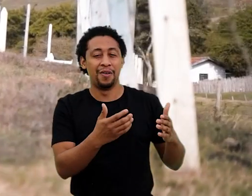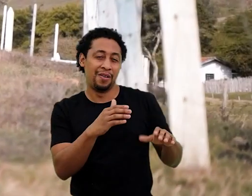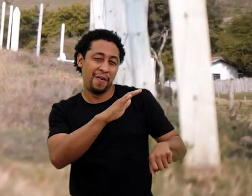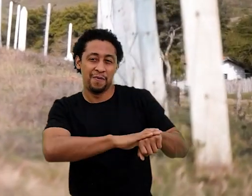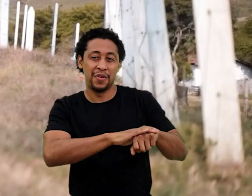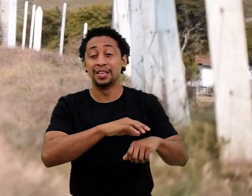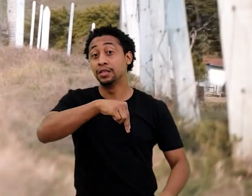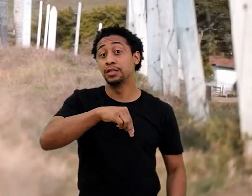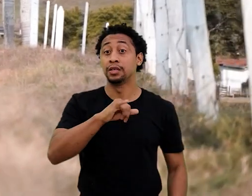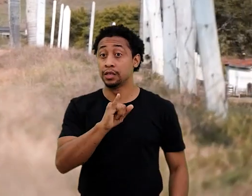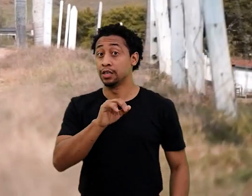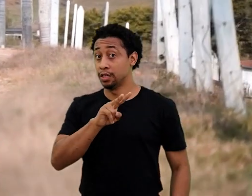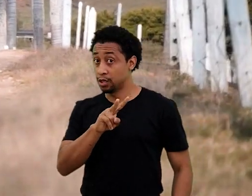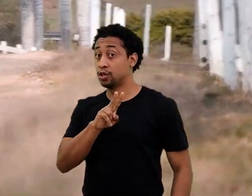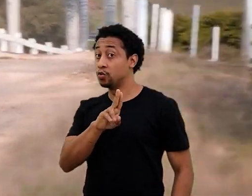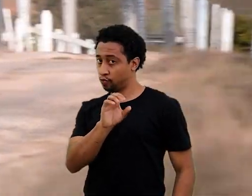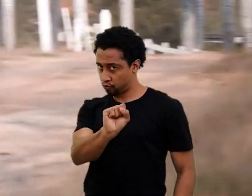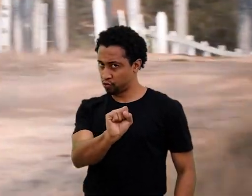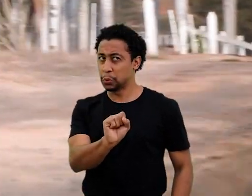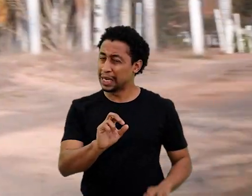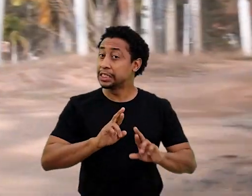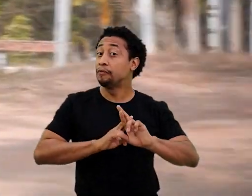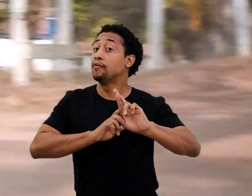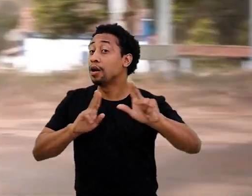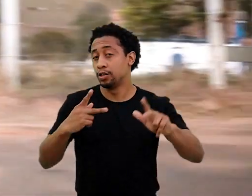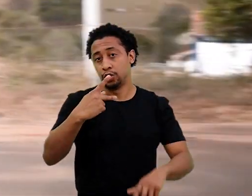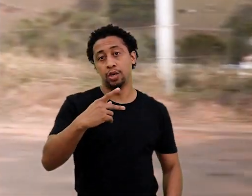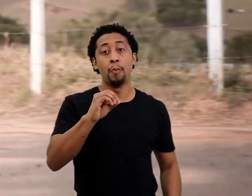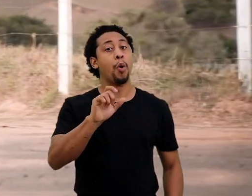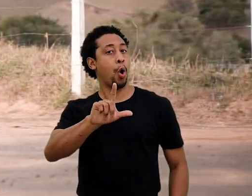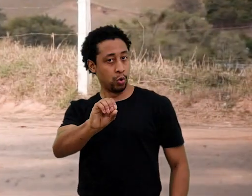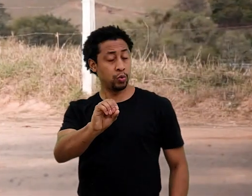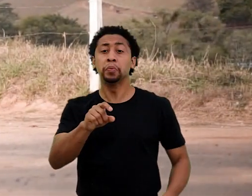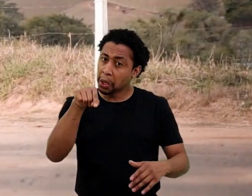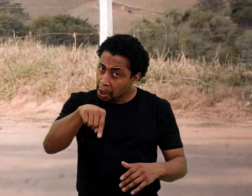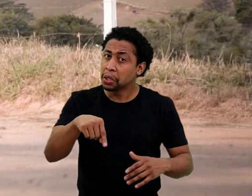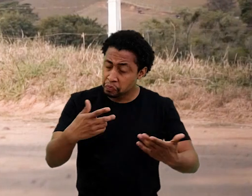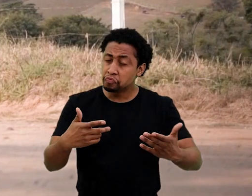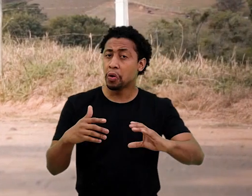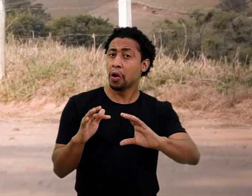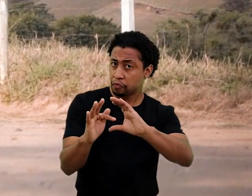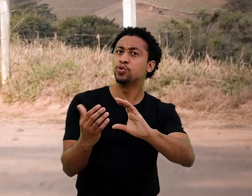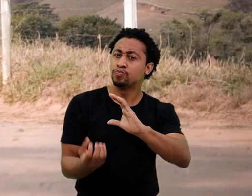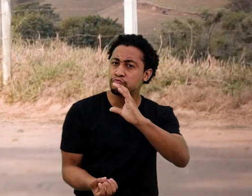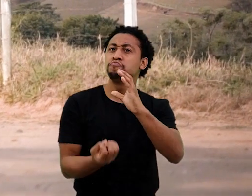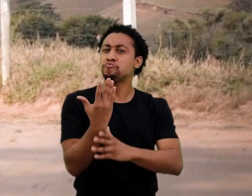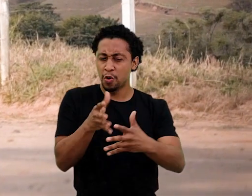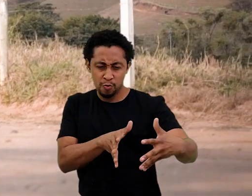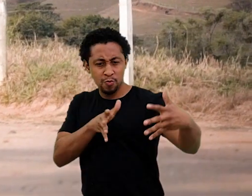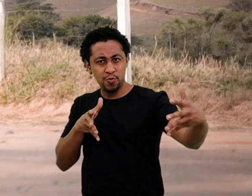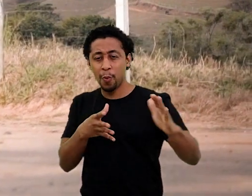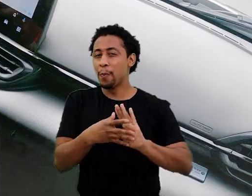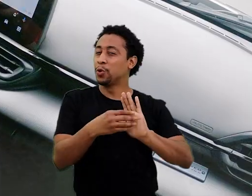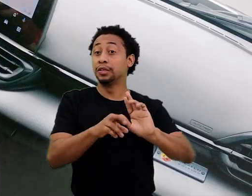ninguém enxerga muito o Nivus como um Polo, né? E aqui é uma coisa muito parecida, eles conseguiram um resultado bem distinto em relação ao que é o